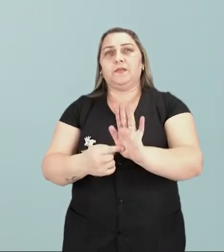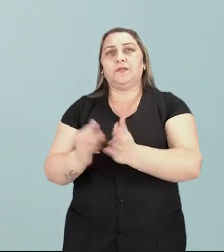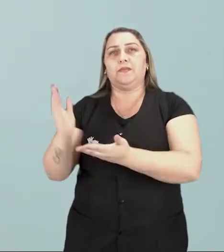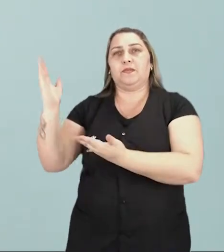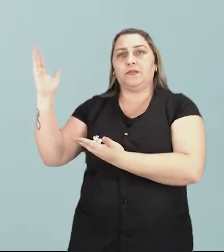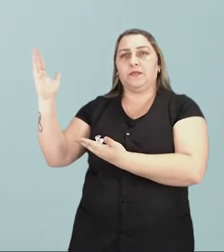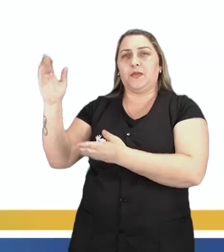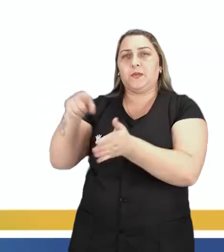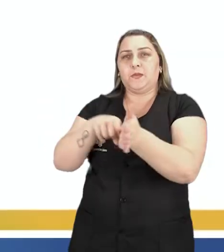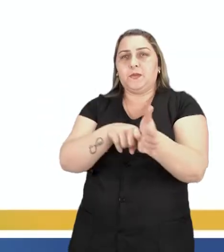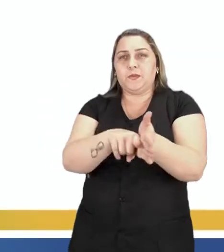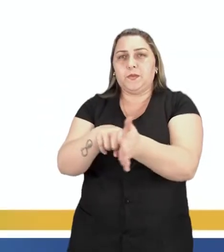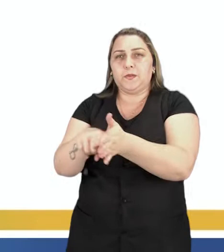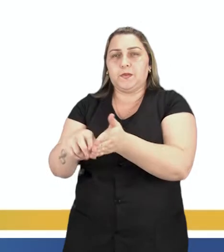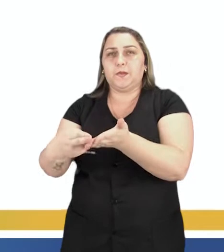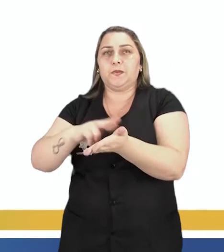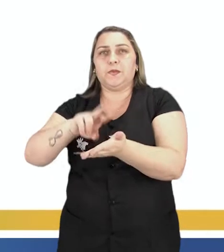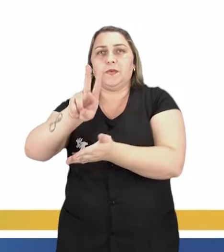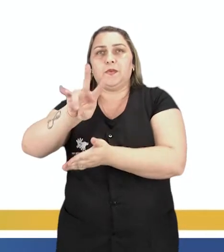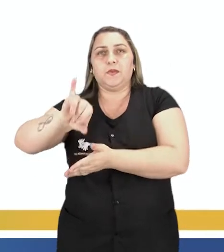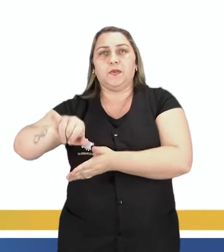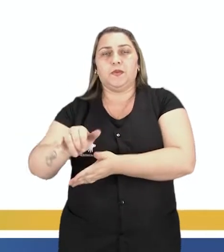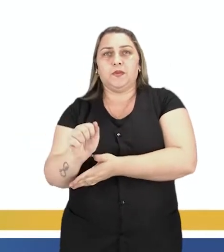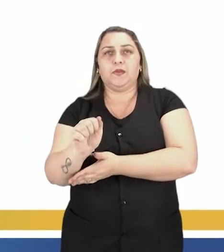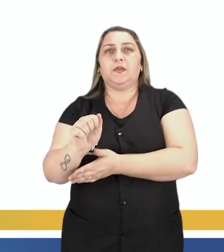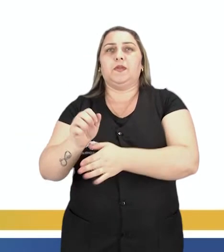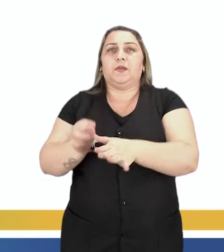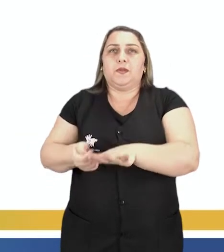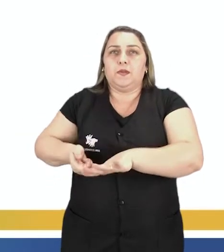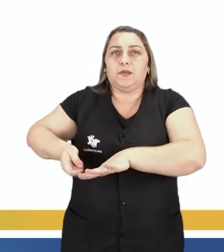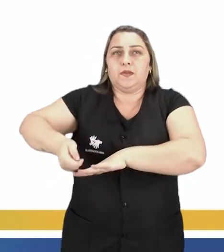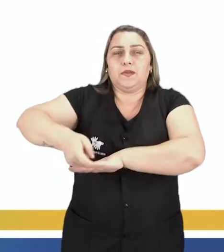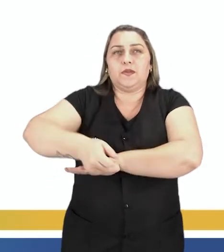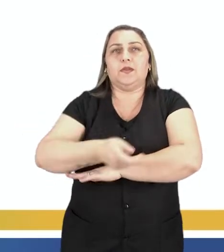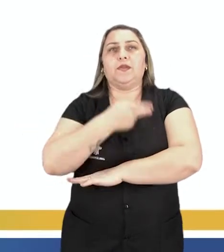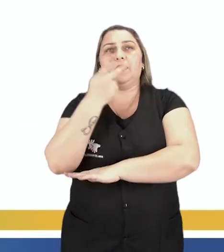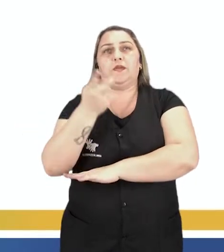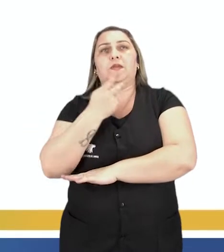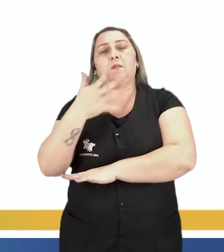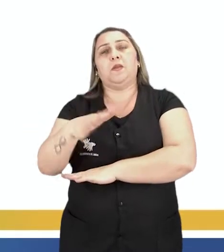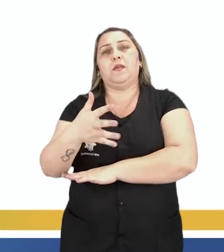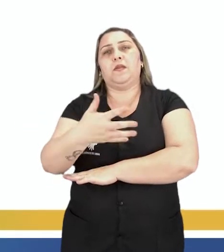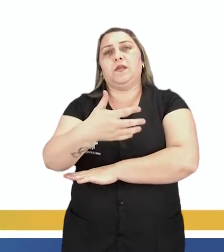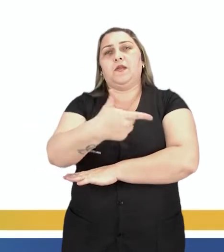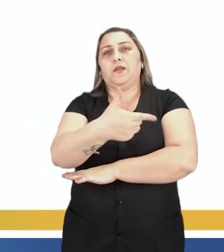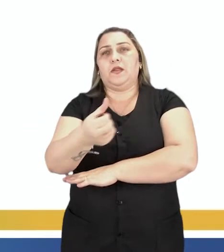uma pesquisa da revista Veja relacionada às fake news, que diz que cerca de